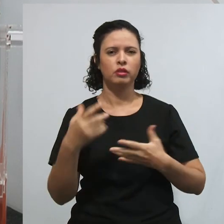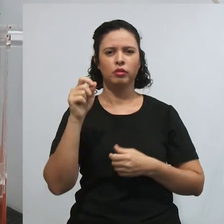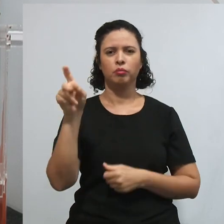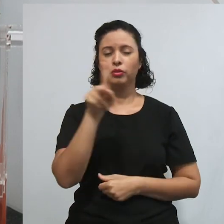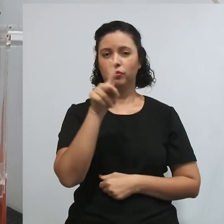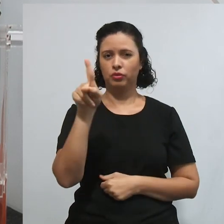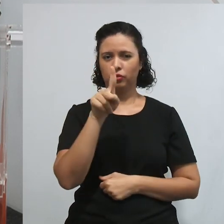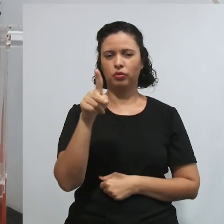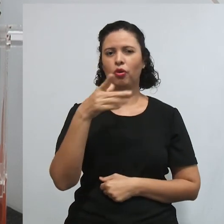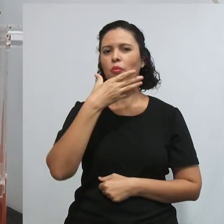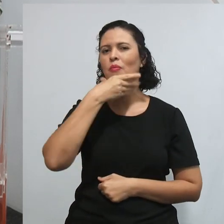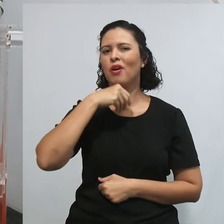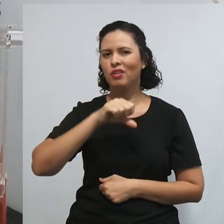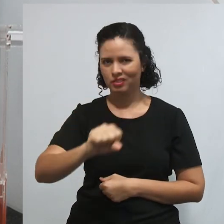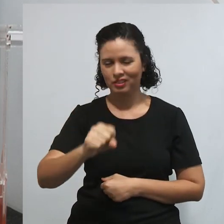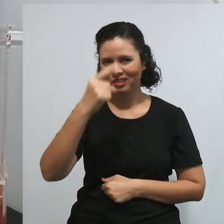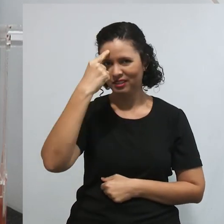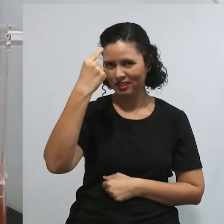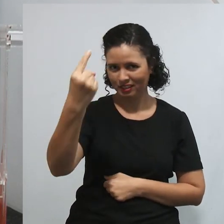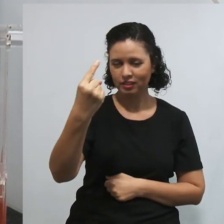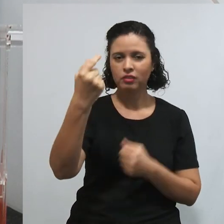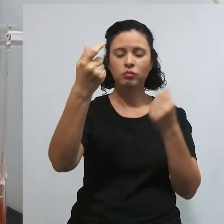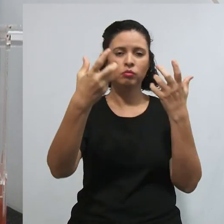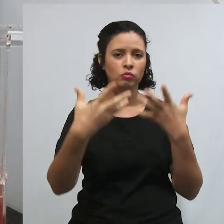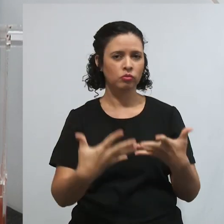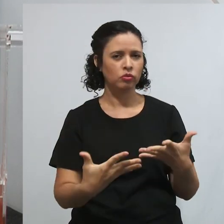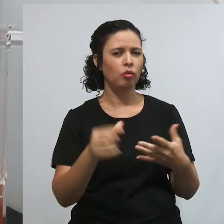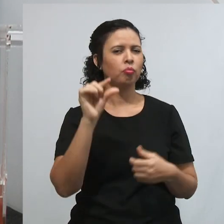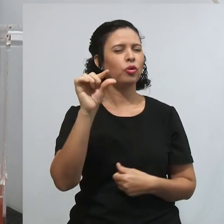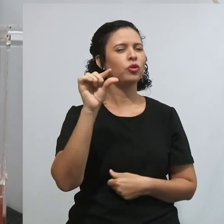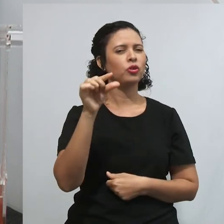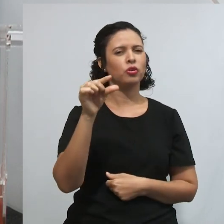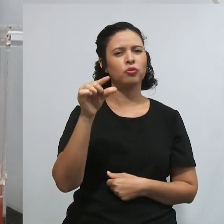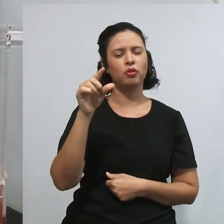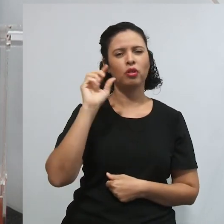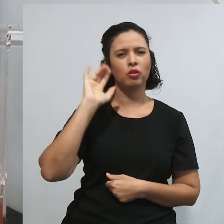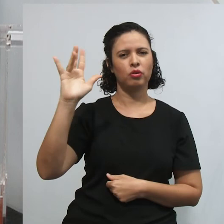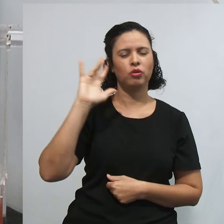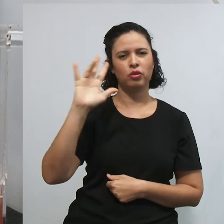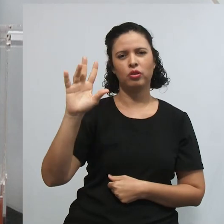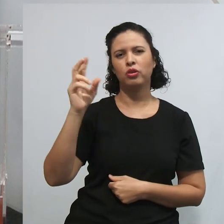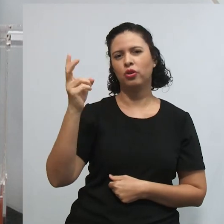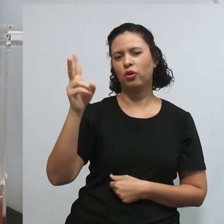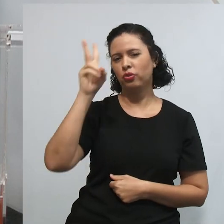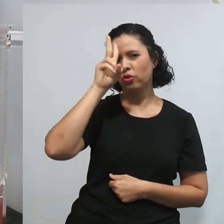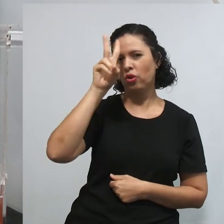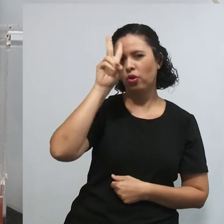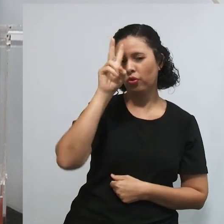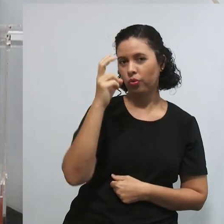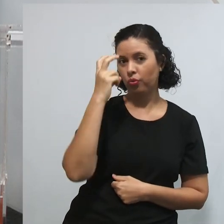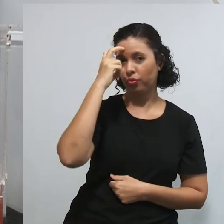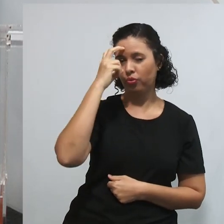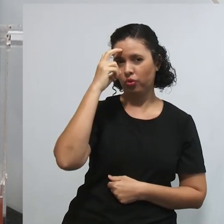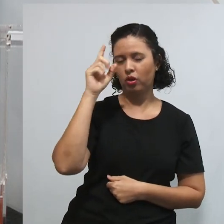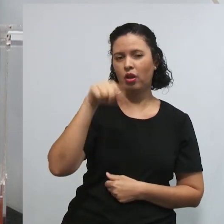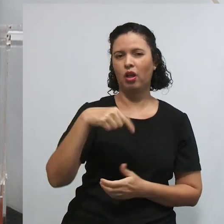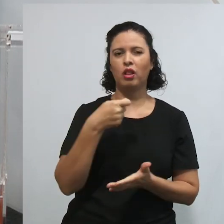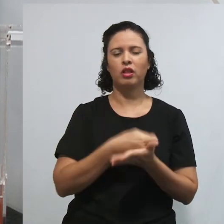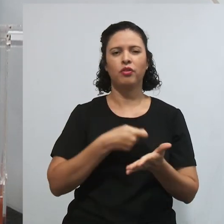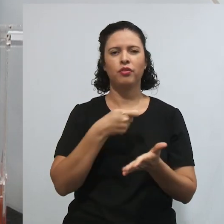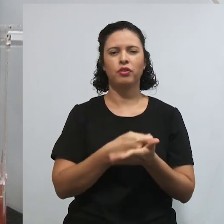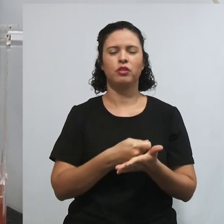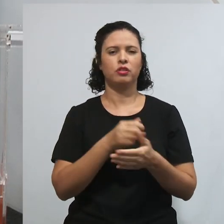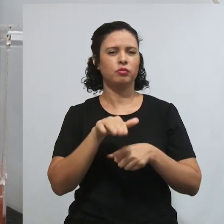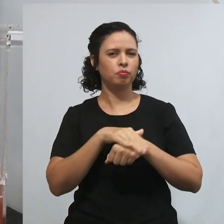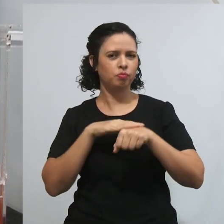do professor Paulo Freire, eu já abordei um pouco da teoria histórico-cultural, porque eu disse que a teoria histórico-cultural também defende o